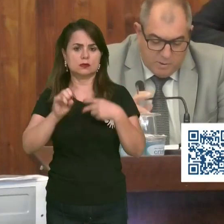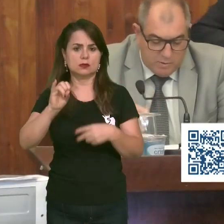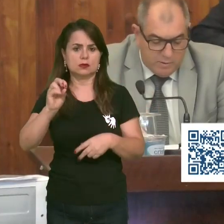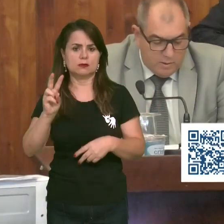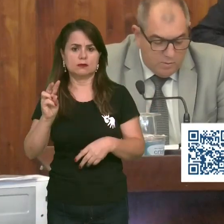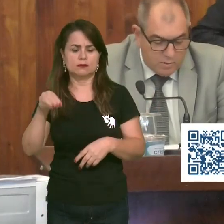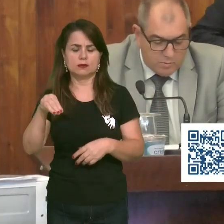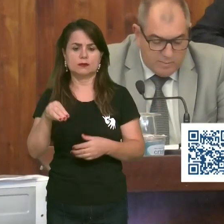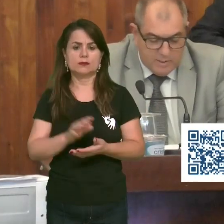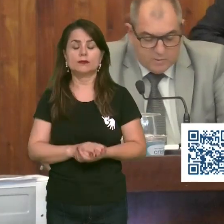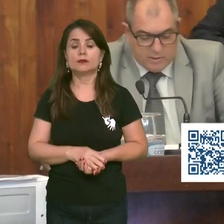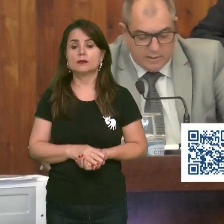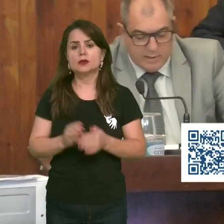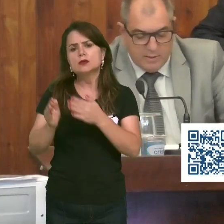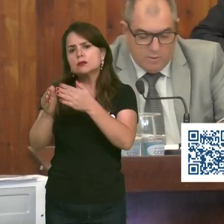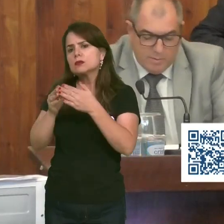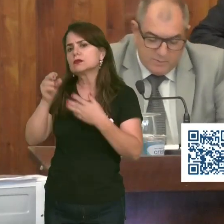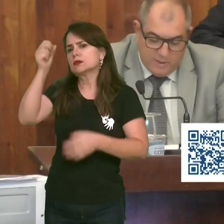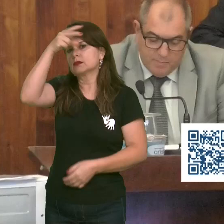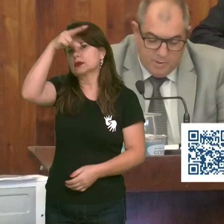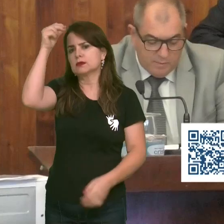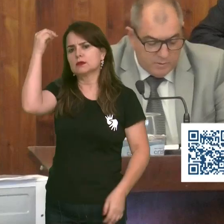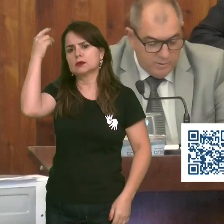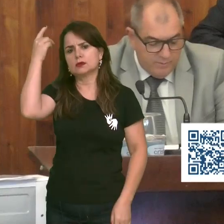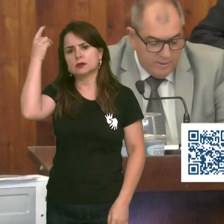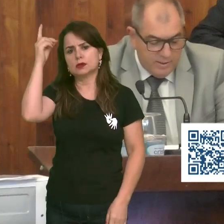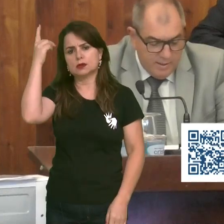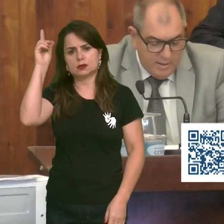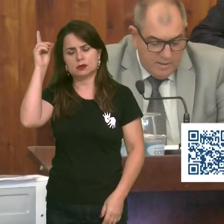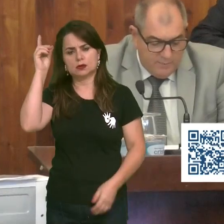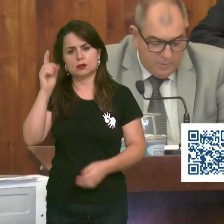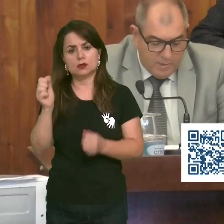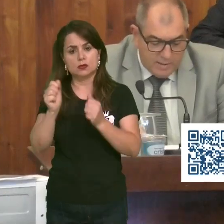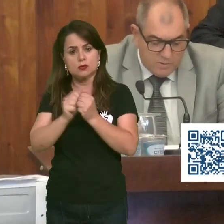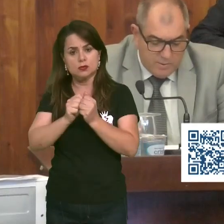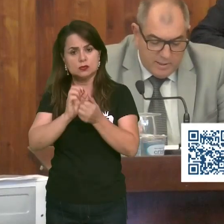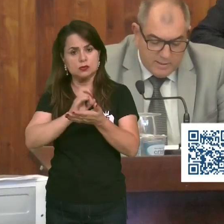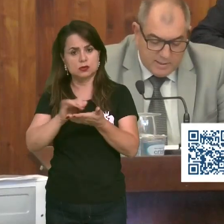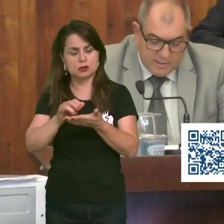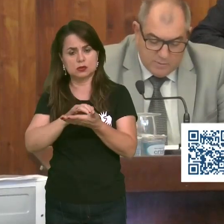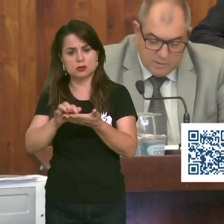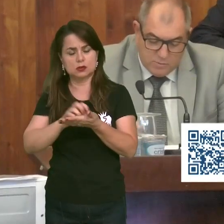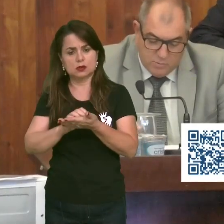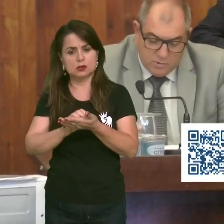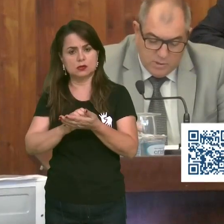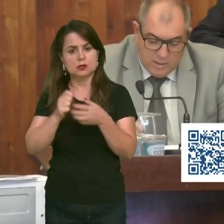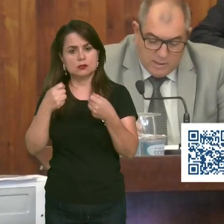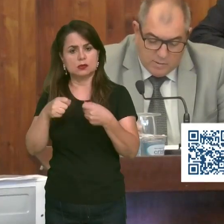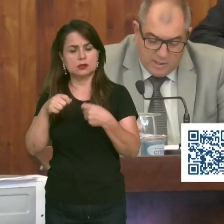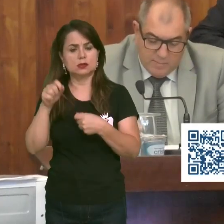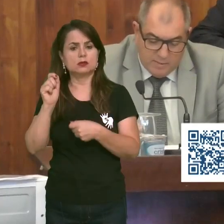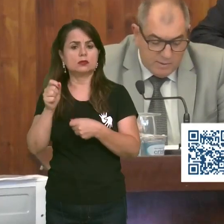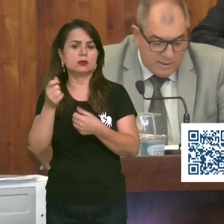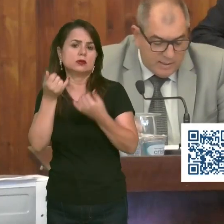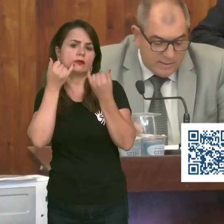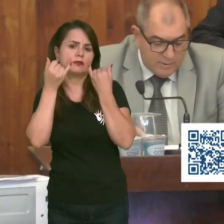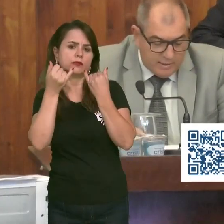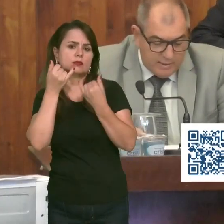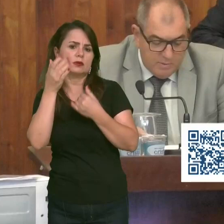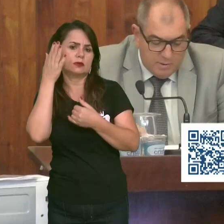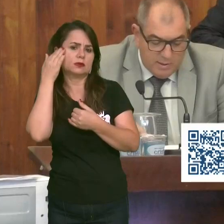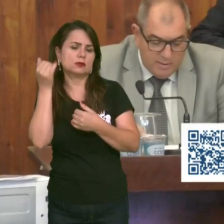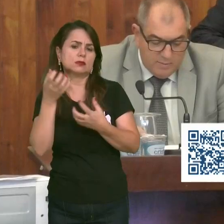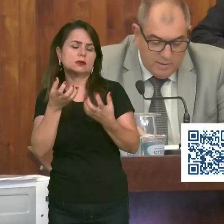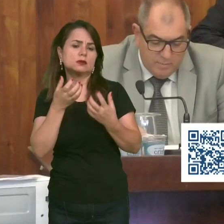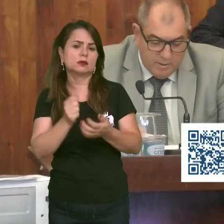ao Prefeito Municipal Daniel Alonso juntamente ao secretário de obras Fábio Alves de Oliveira informar sobre a realização de estudos calçamento e instalação